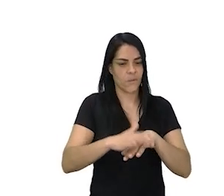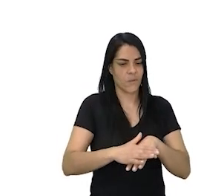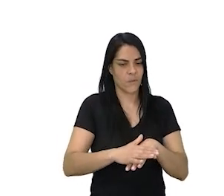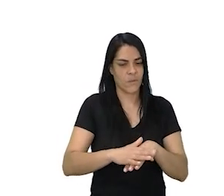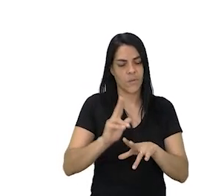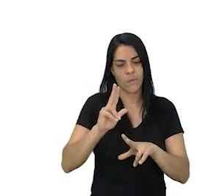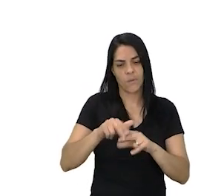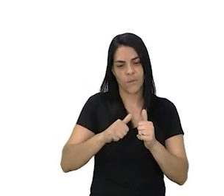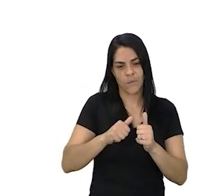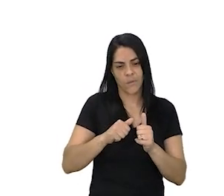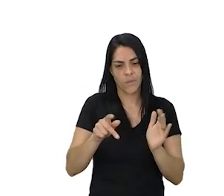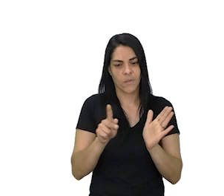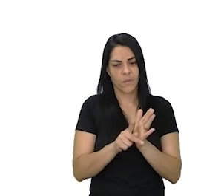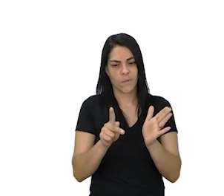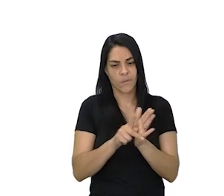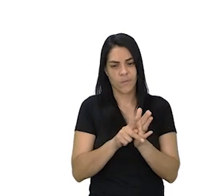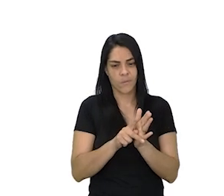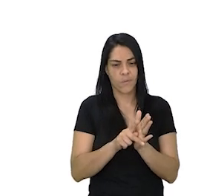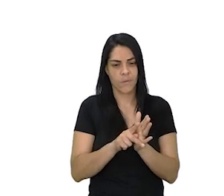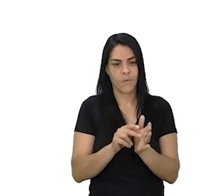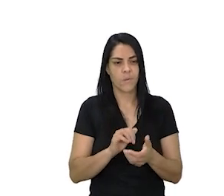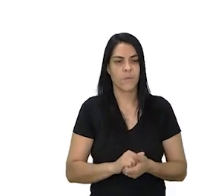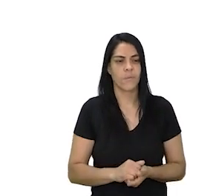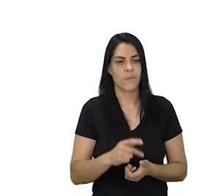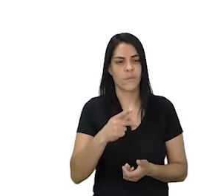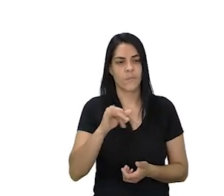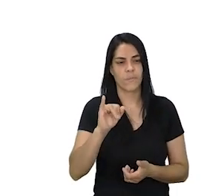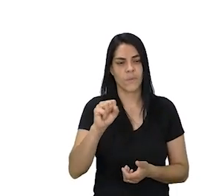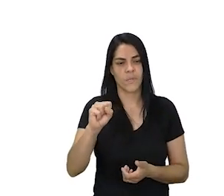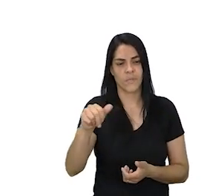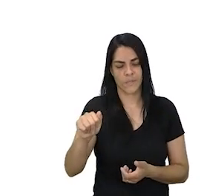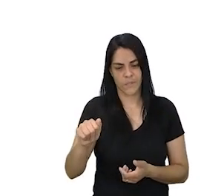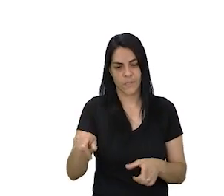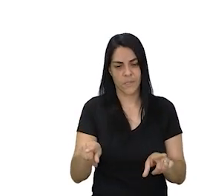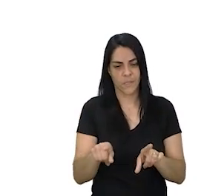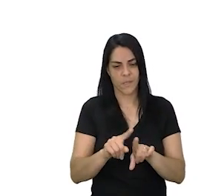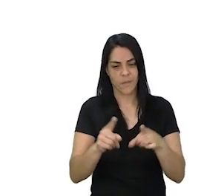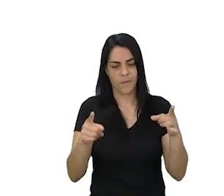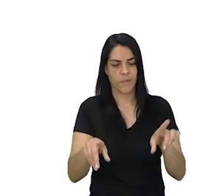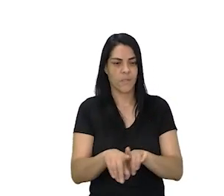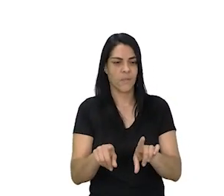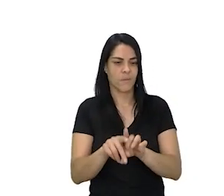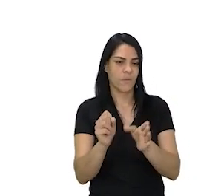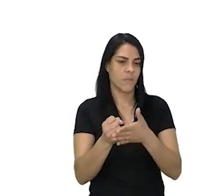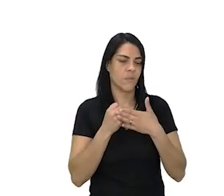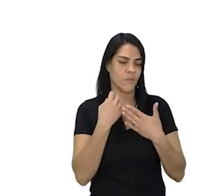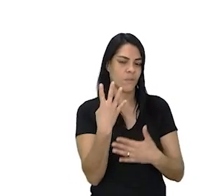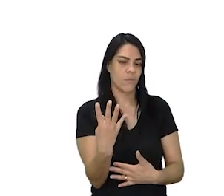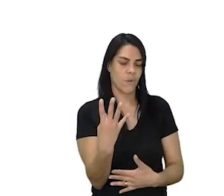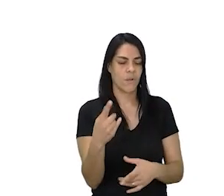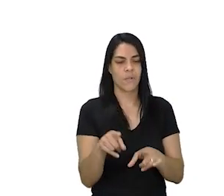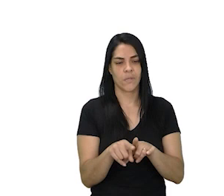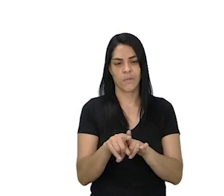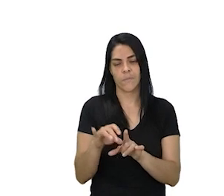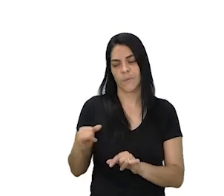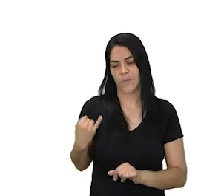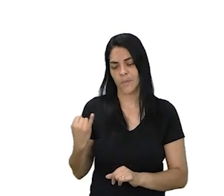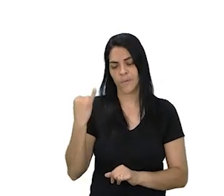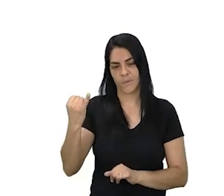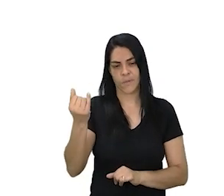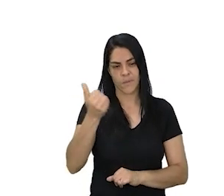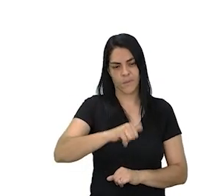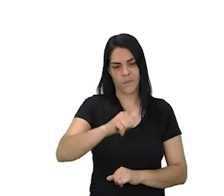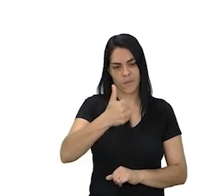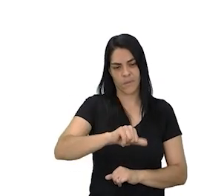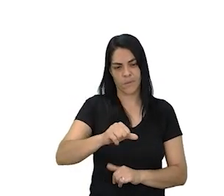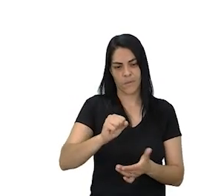próprio documento do PISA, mas eu trouxe 4 aqui que são importantes para a gente fazer análise dessa